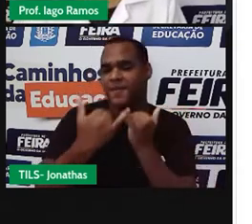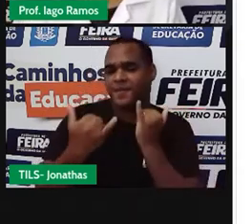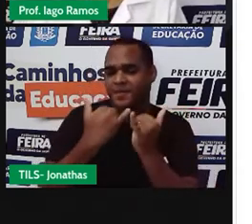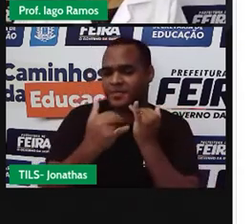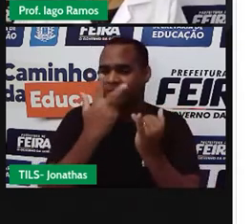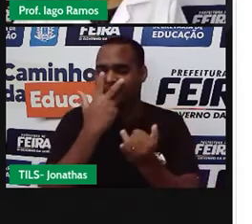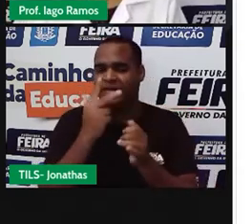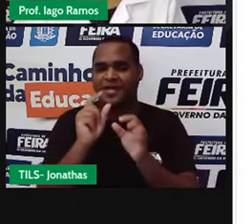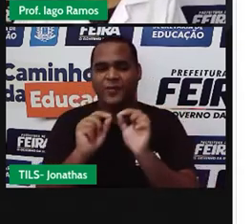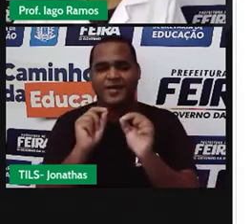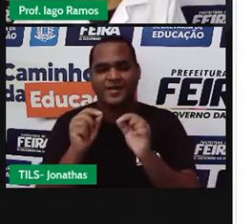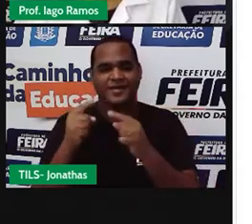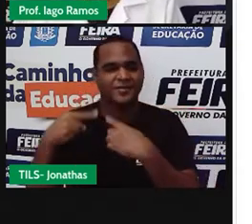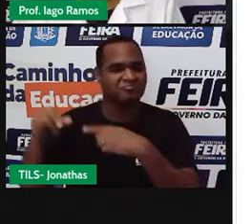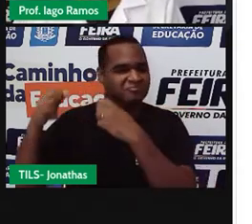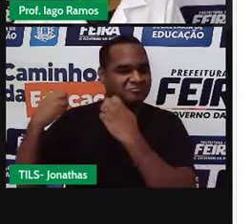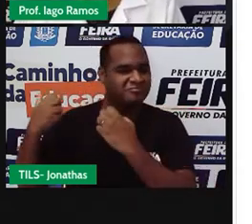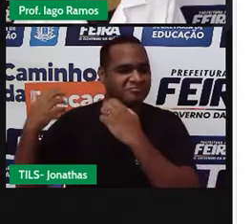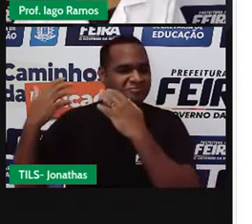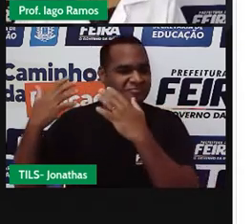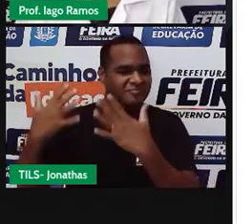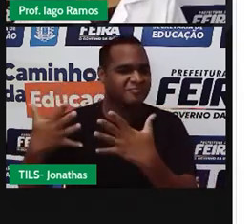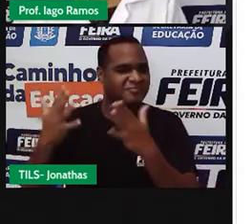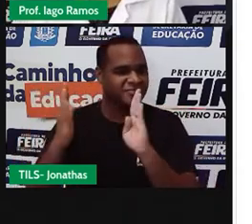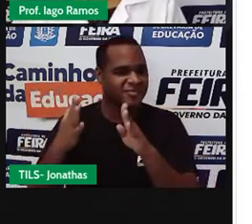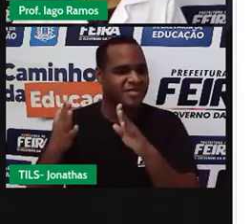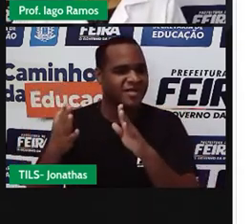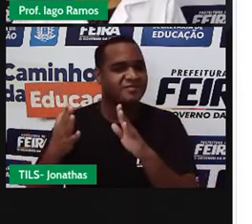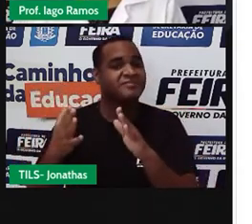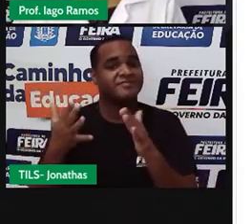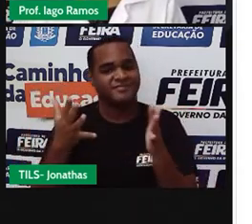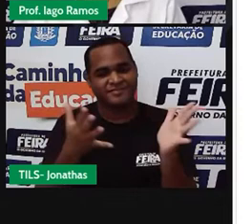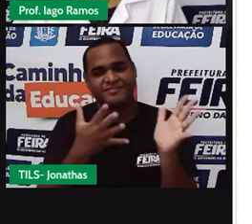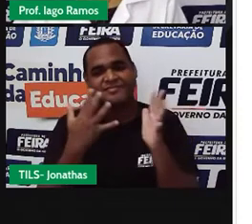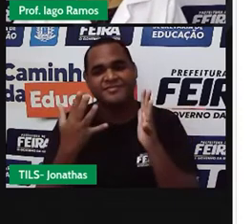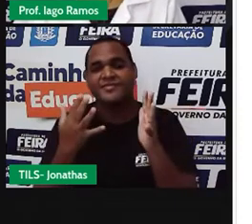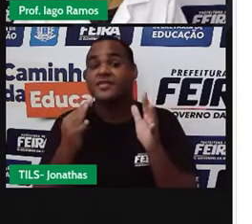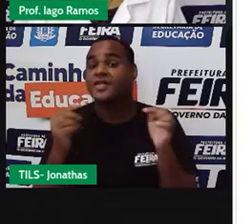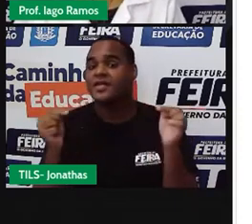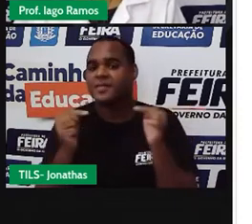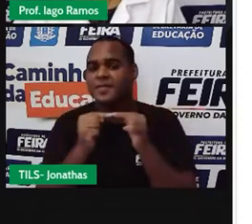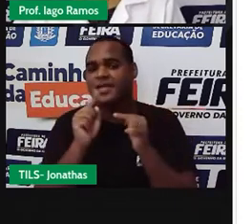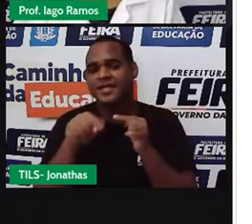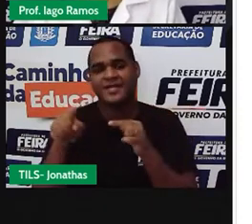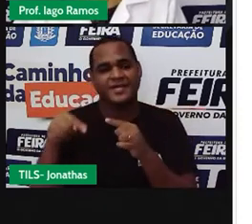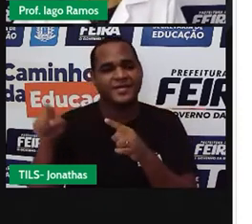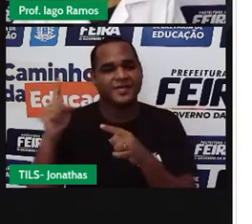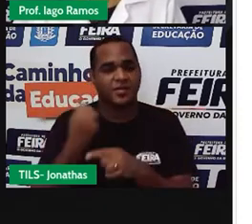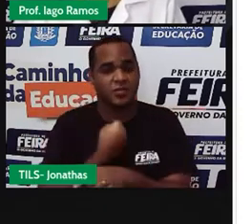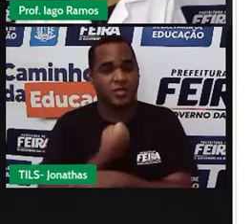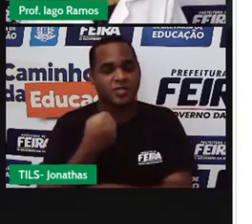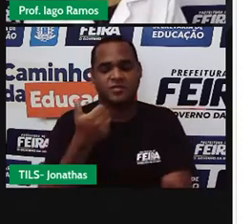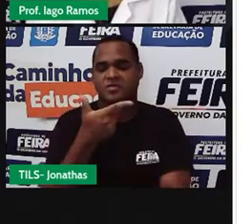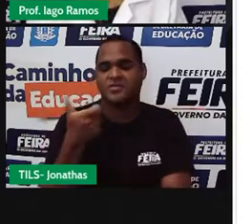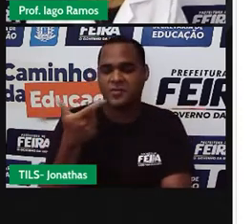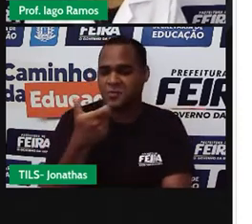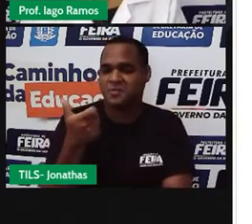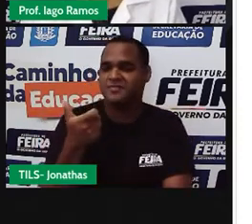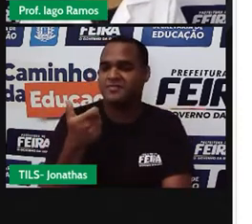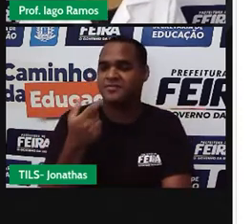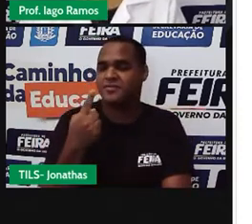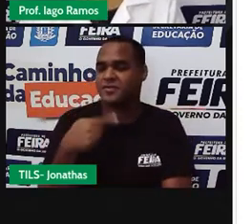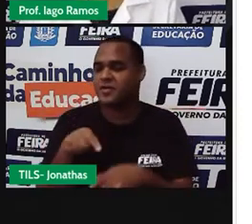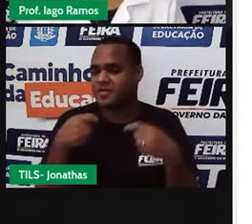com alguma outra tela que a gente já viu pois é essa tela aí a gente viu na aula 21 uns Eu só